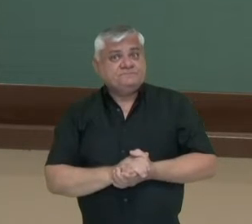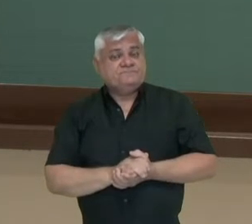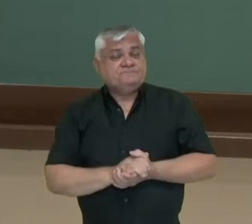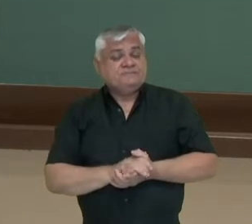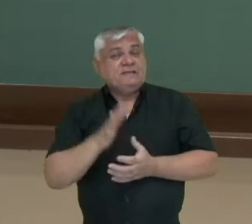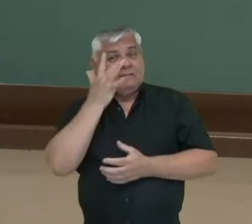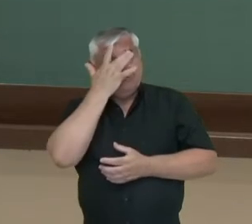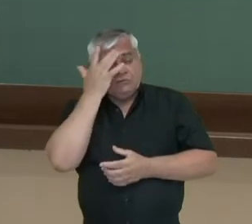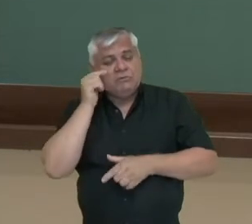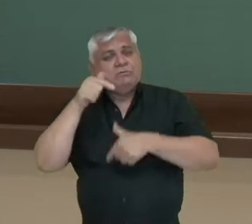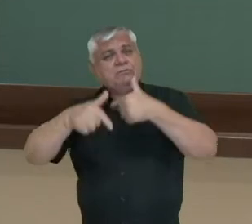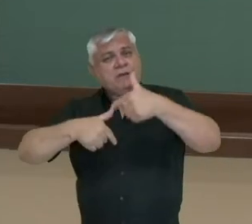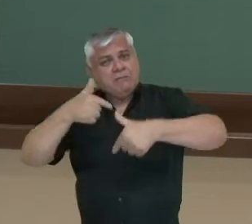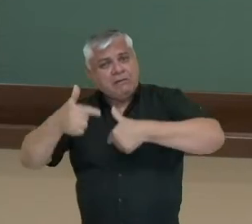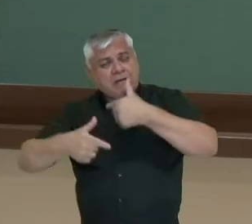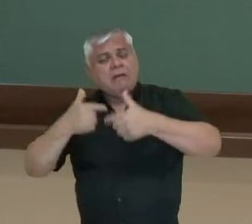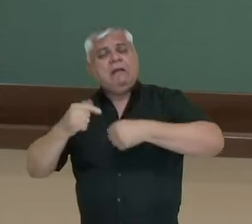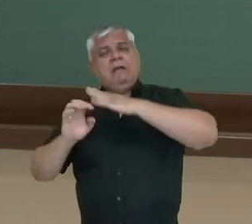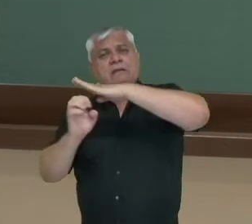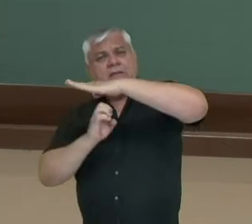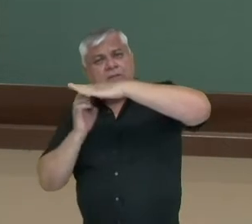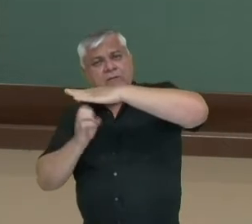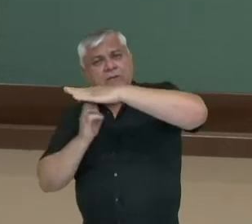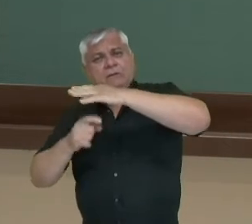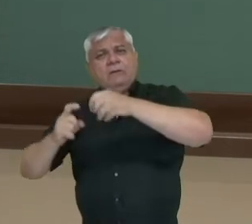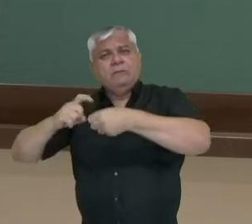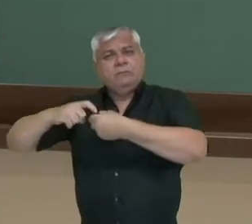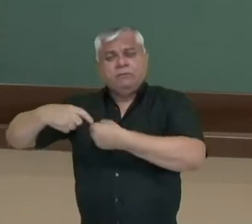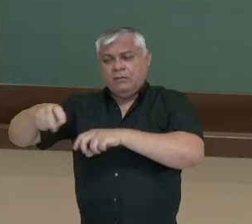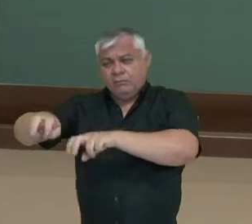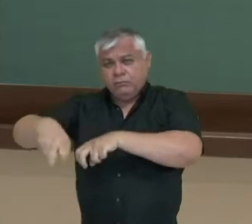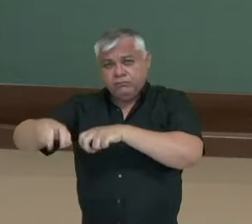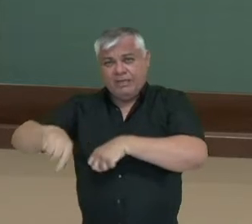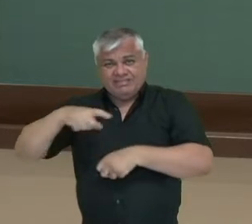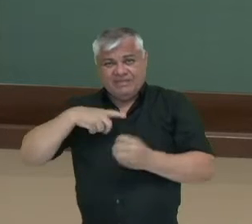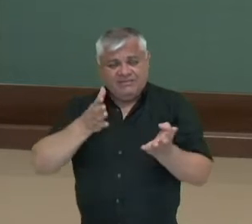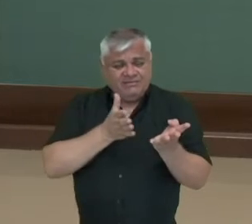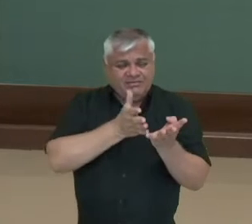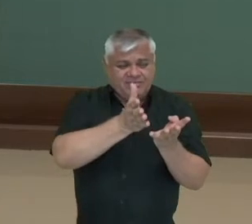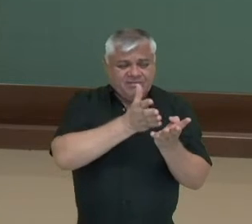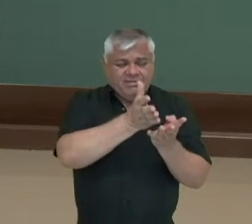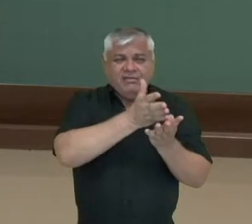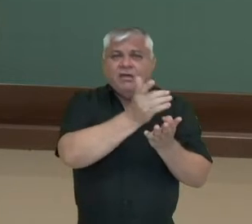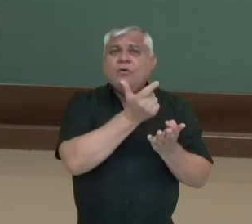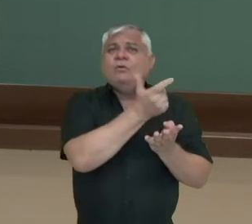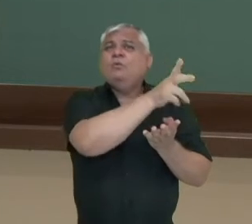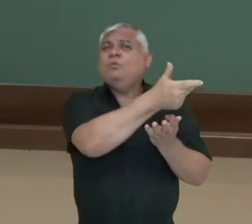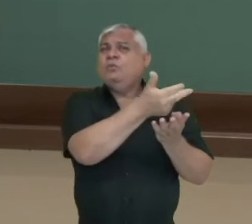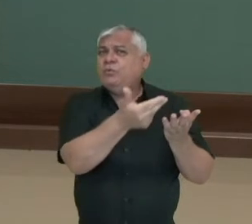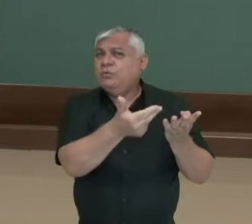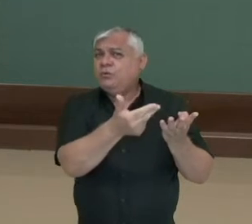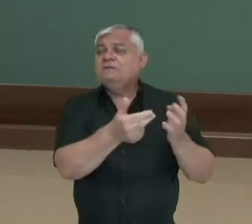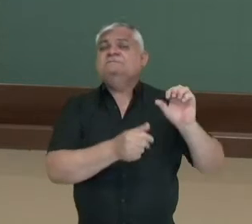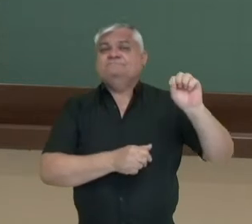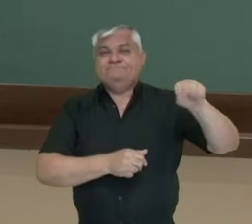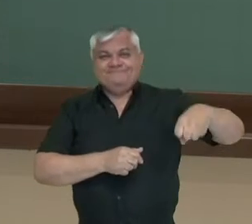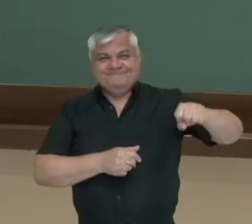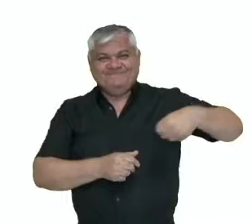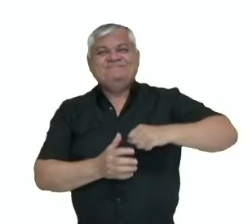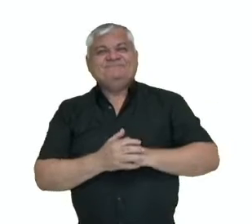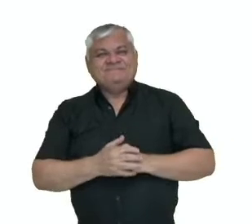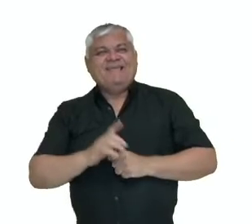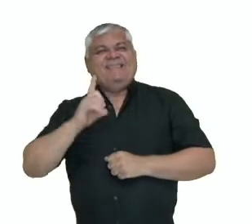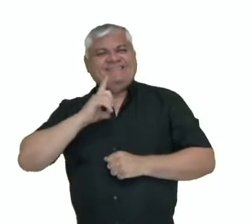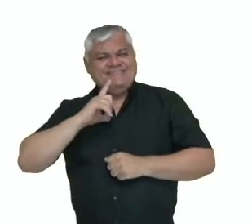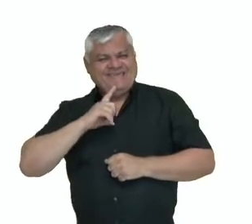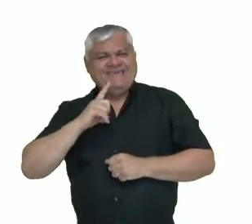com cooperativa, mas cooperativa agrícola. Será que existem outros ramos que ela pode ser utilizada? Sim, nós vamos ver que essa